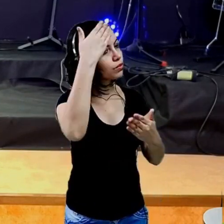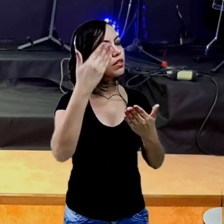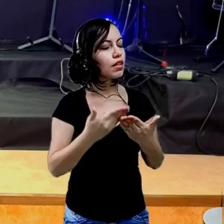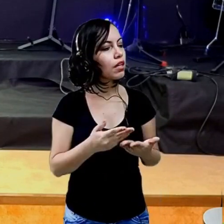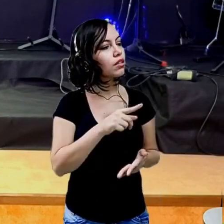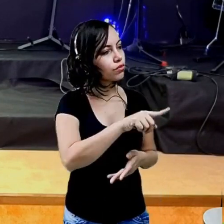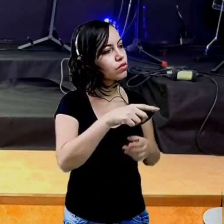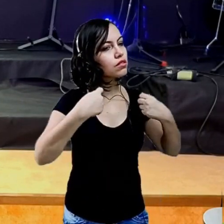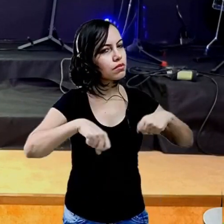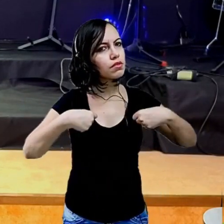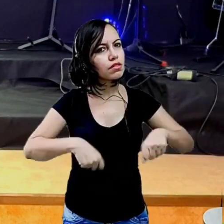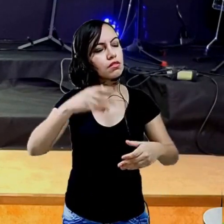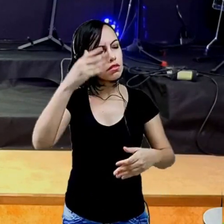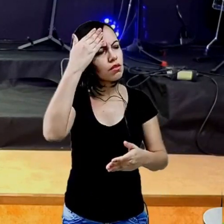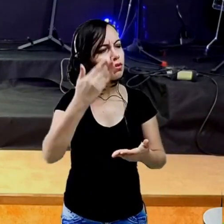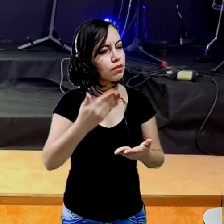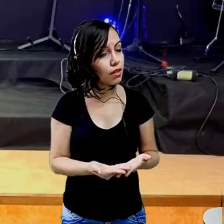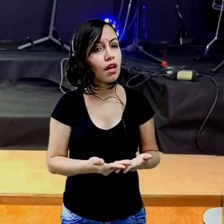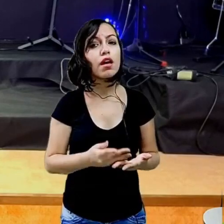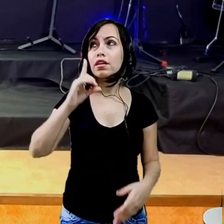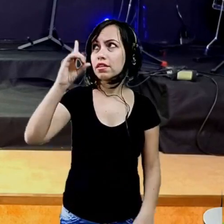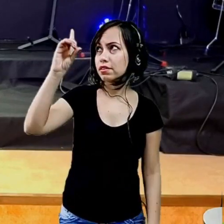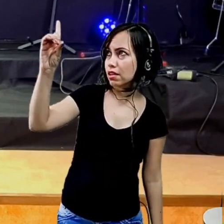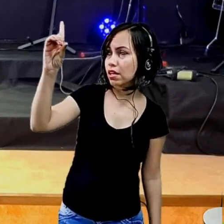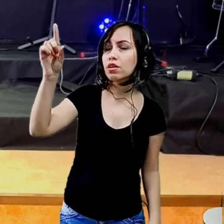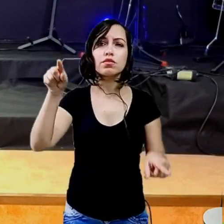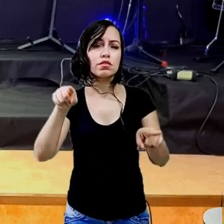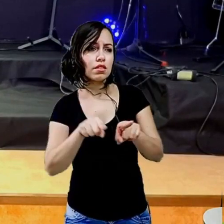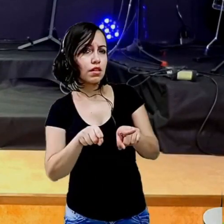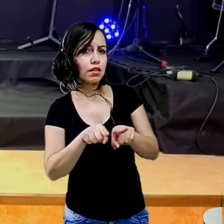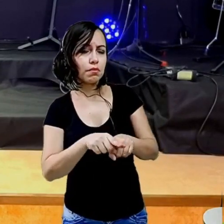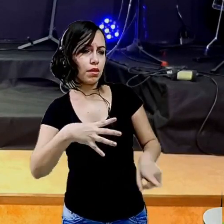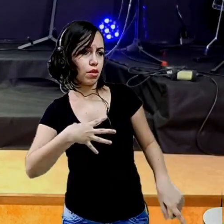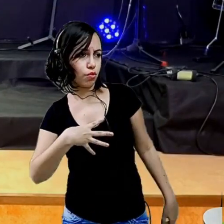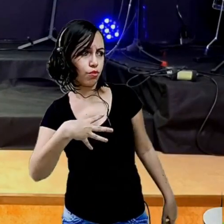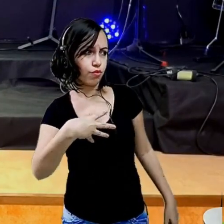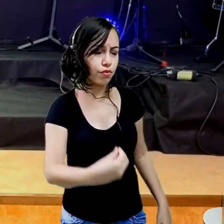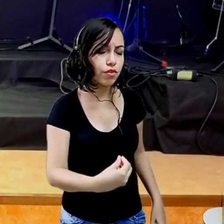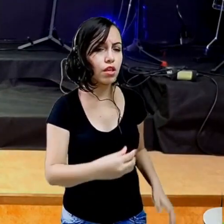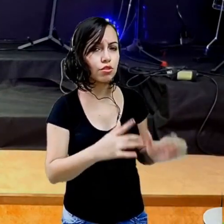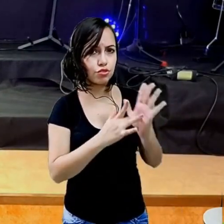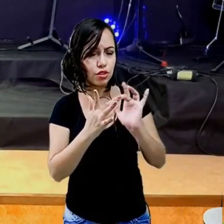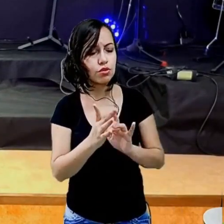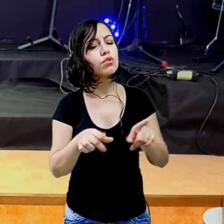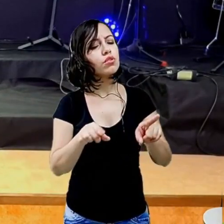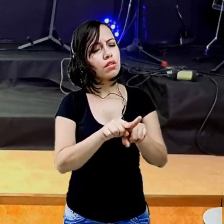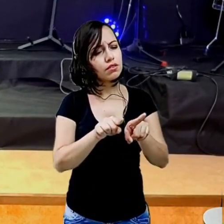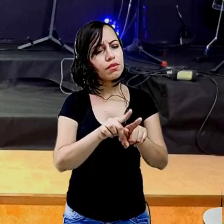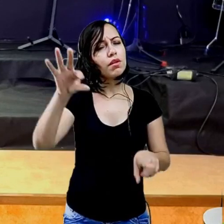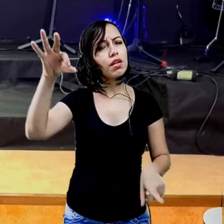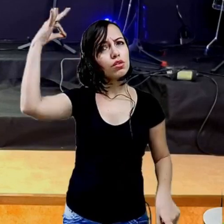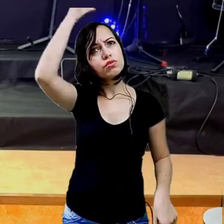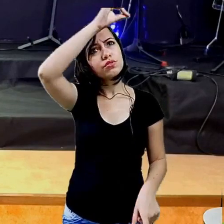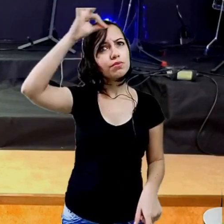que crer tanto em Deus, quanto num Filho, quanto no Espírito